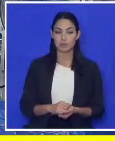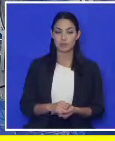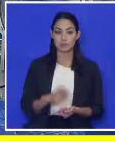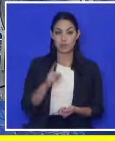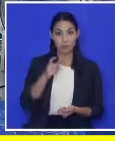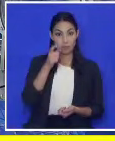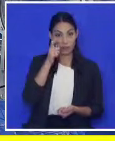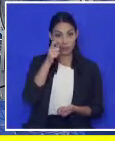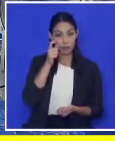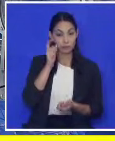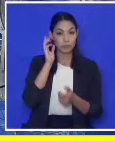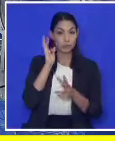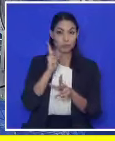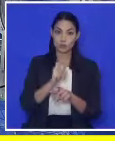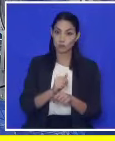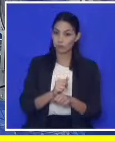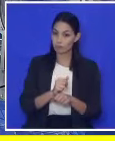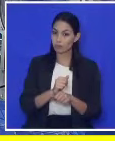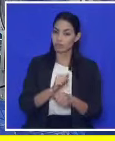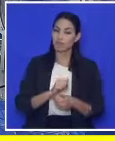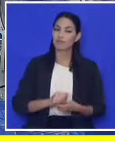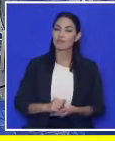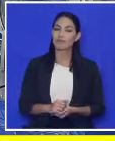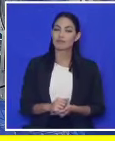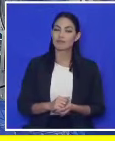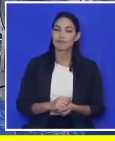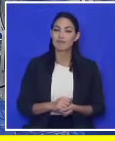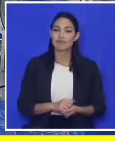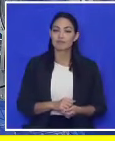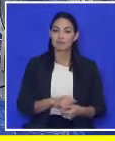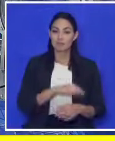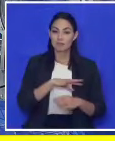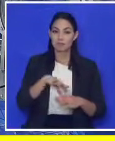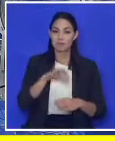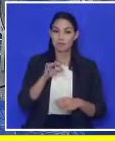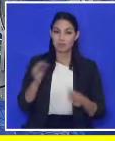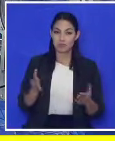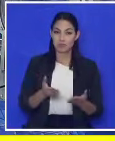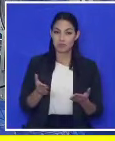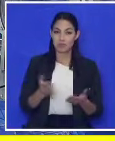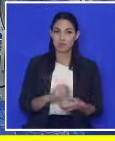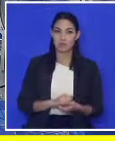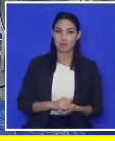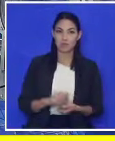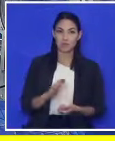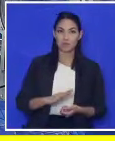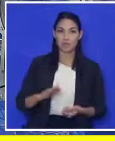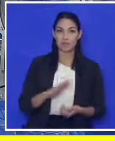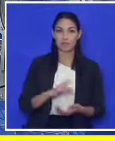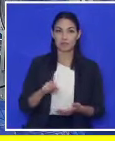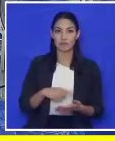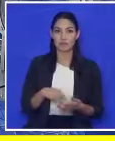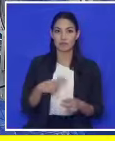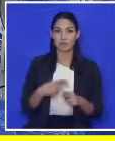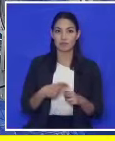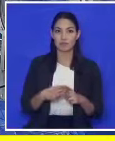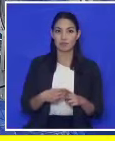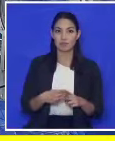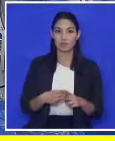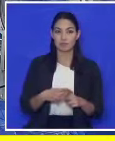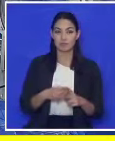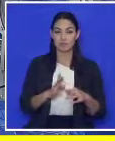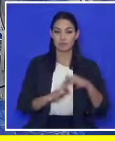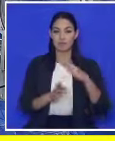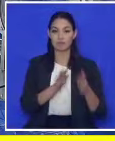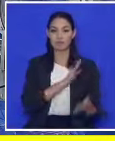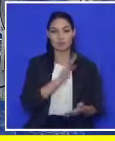Você acompanhando cada detalhe dos sorteios desta quinta-feira, direto do Espaço Loterias Caixa, no Terminal Rodoviário